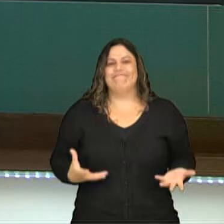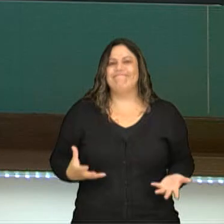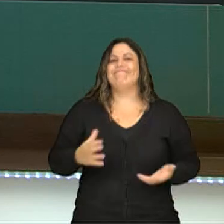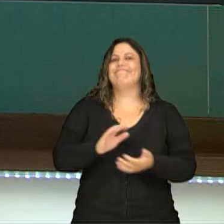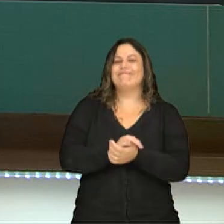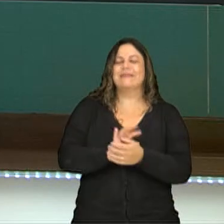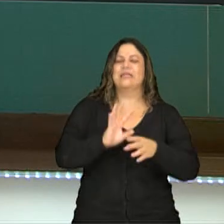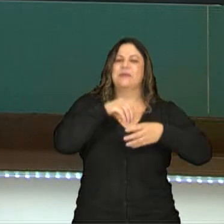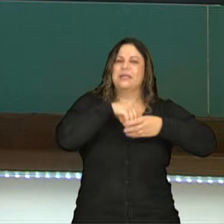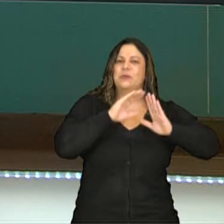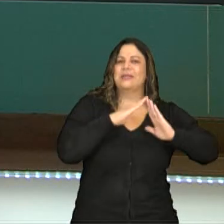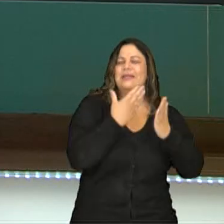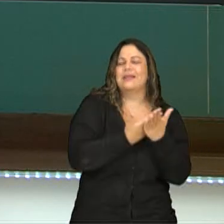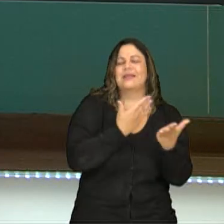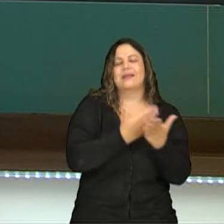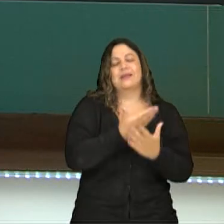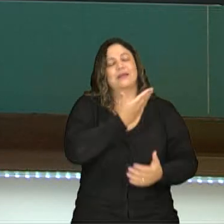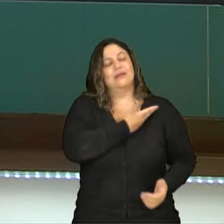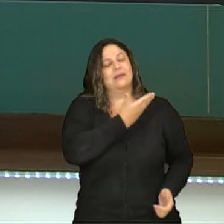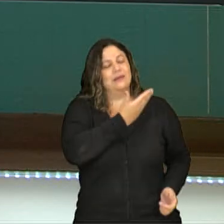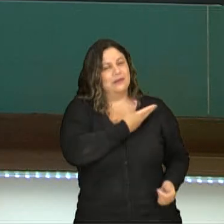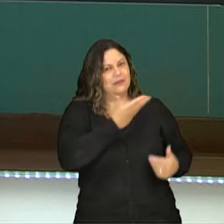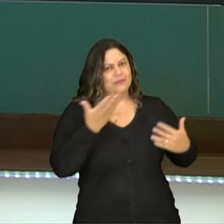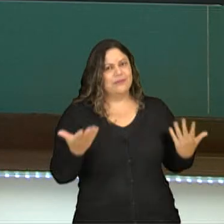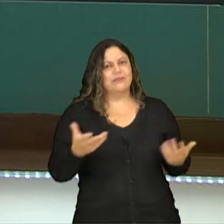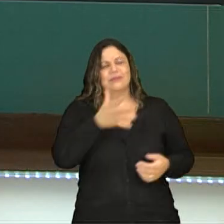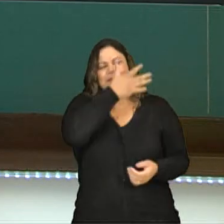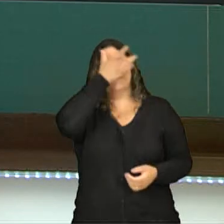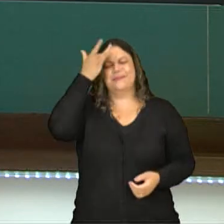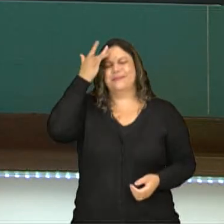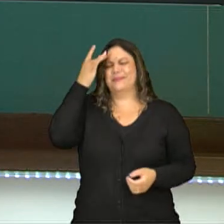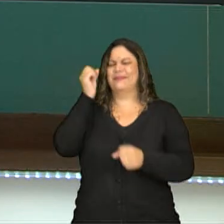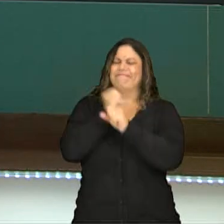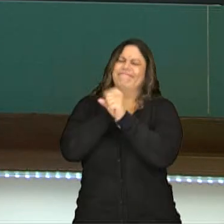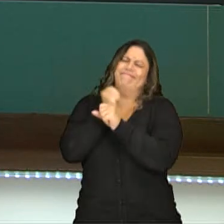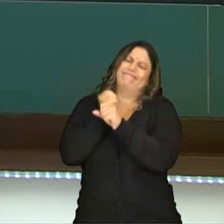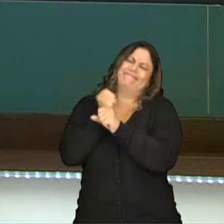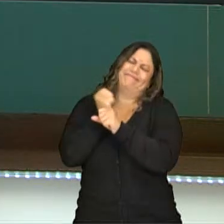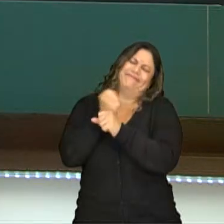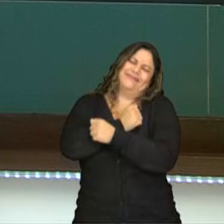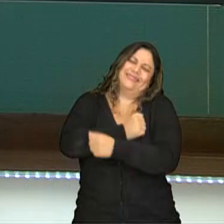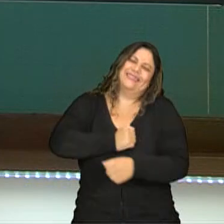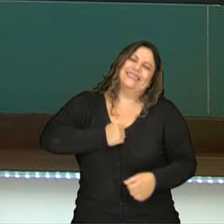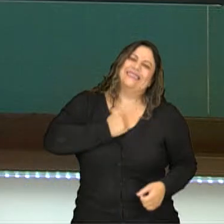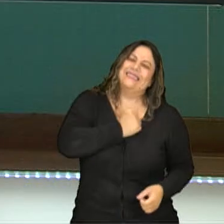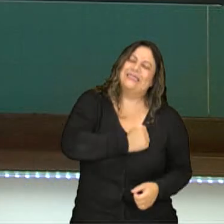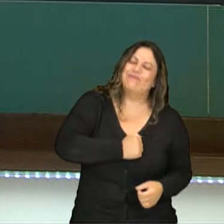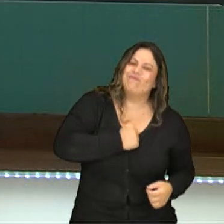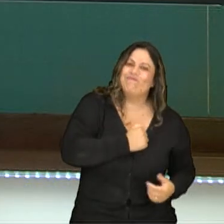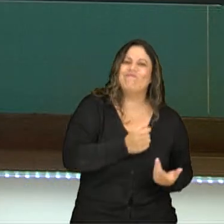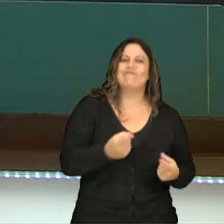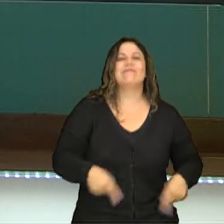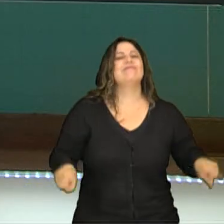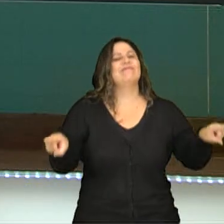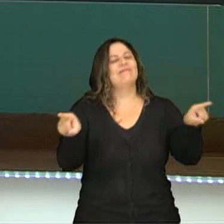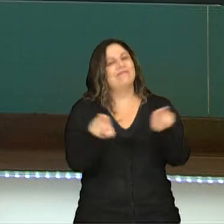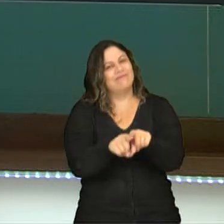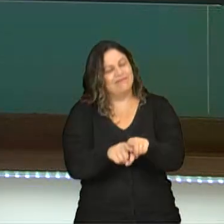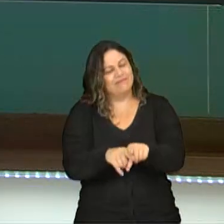principalmente na escola, que tem muitos colegas que muitas pessoas ficaram muito tempo sem ver e estão morrendo de saudade, então a gente espera que isso volte a acontecer